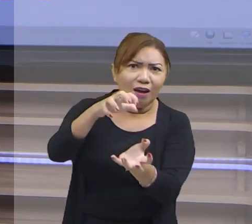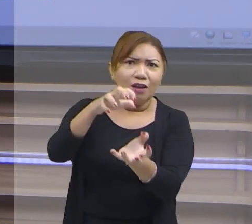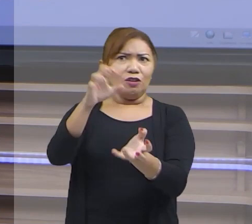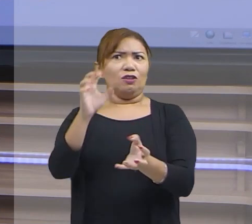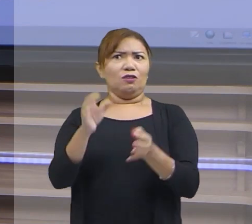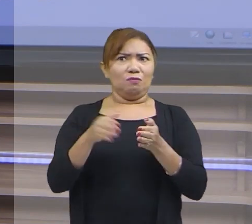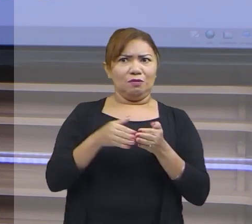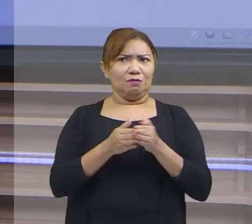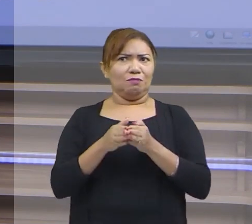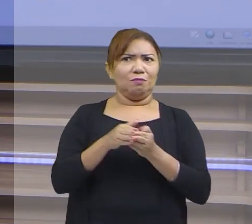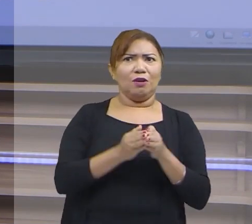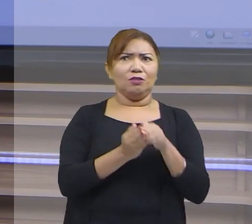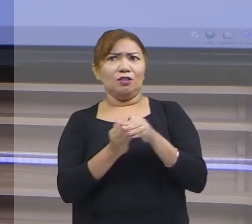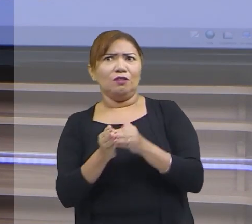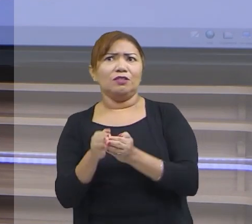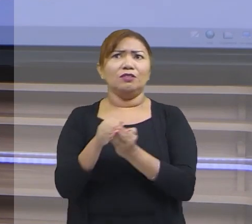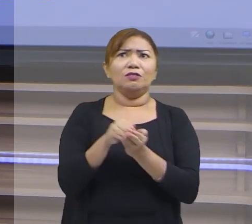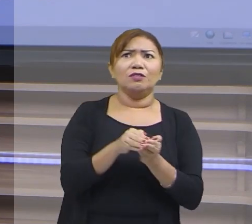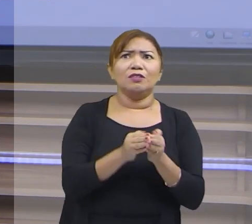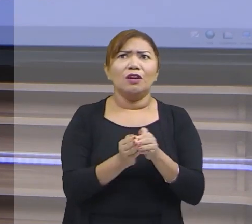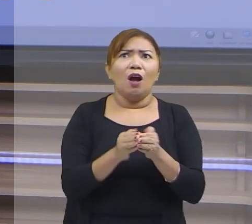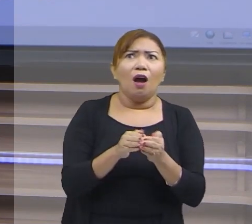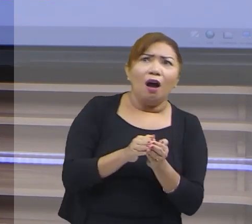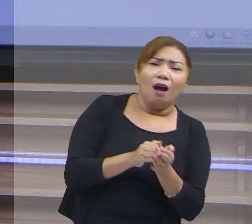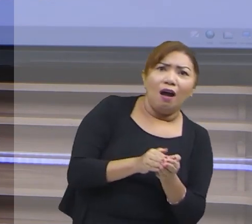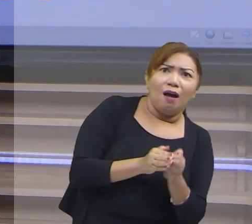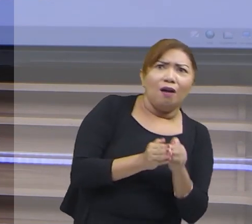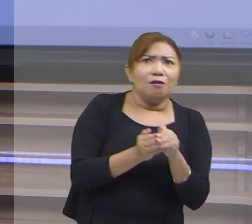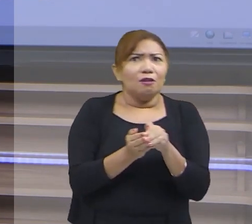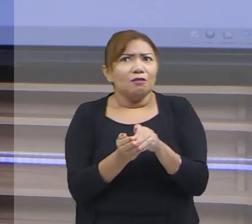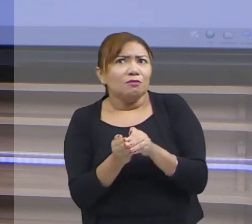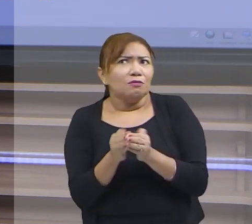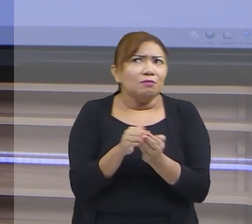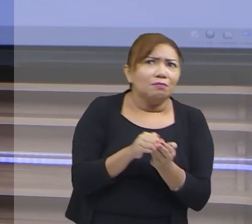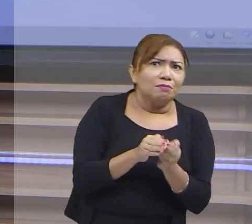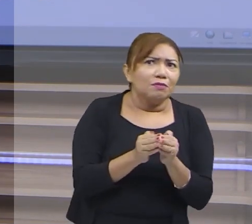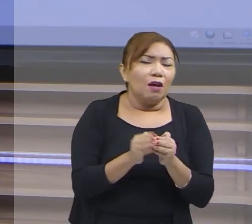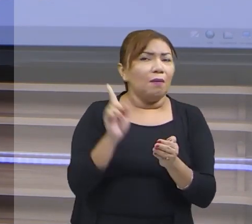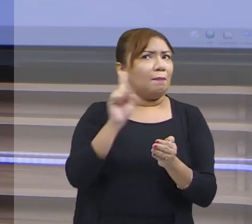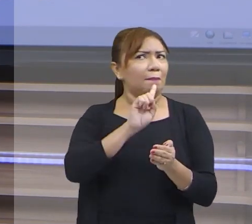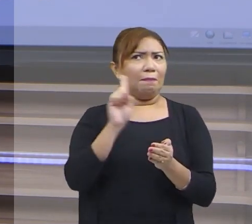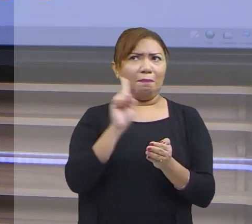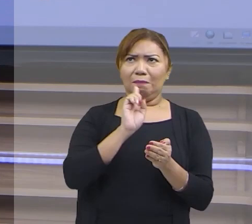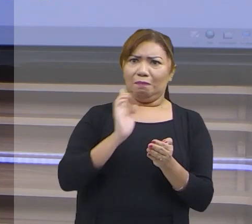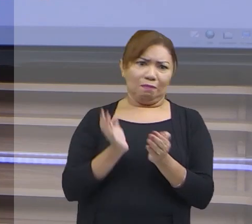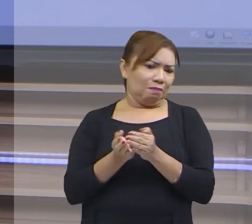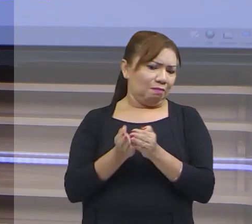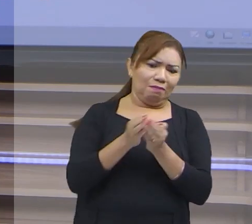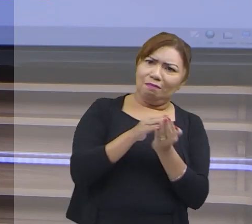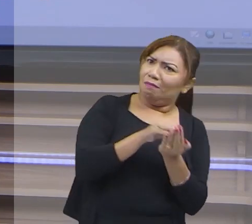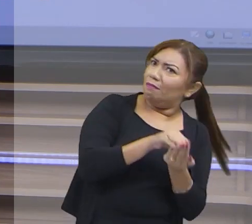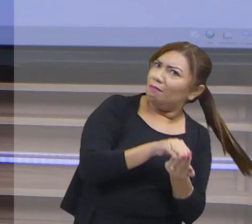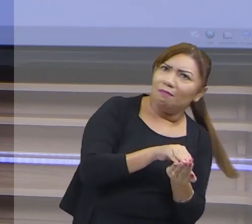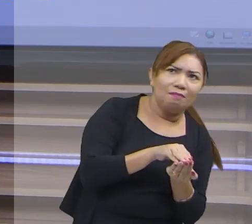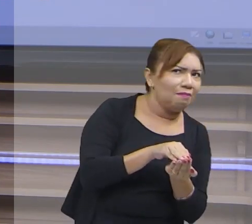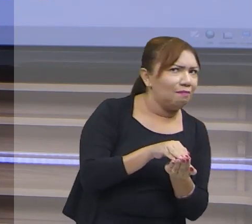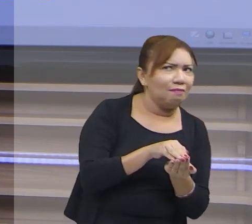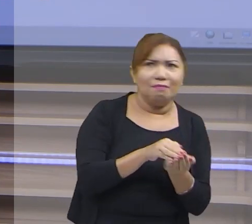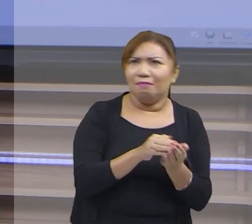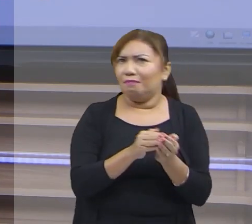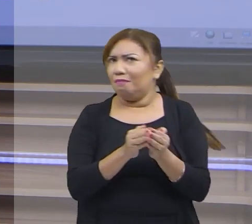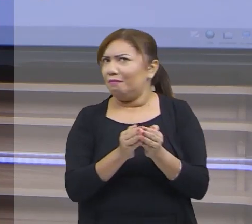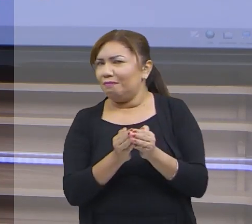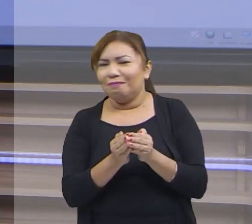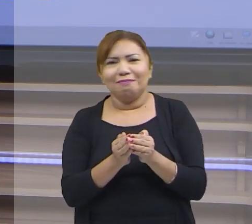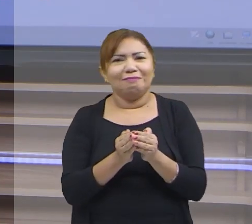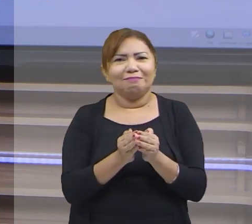aproximou, e o pequeno bote dos índiozinhos quase, quase virou, mas não virou.